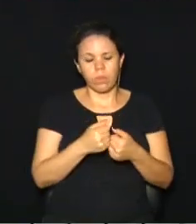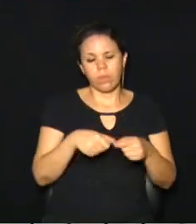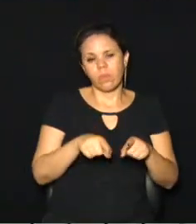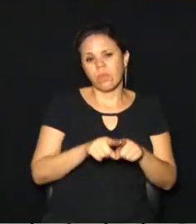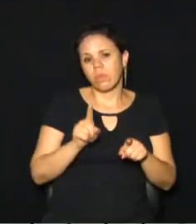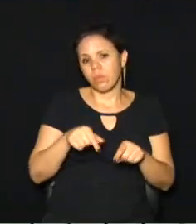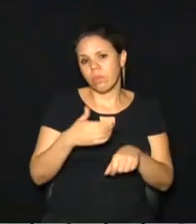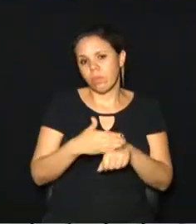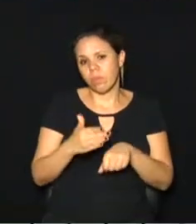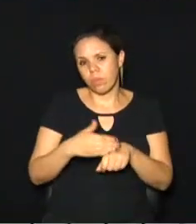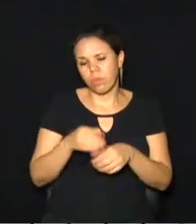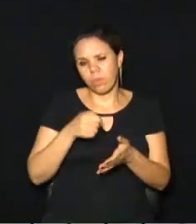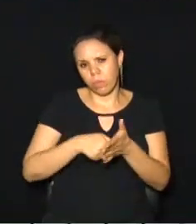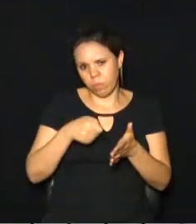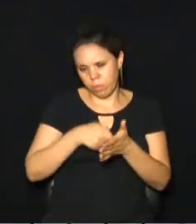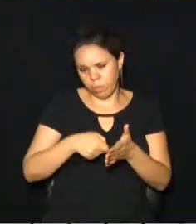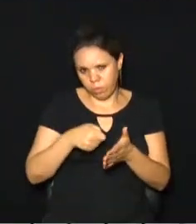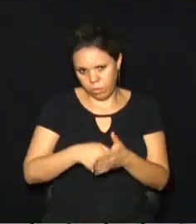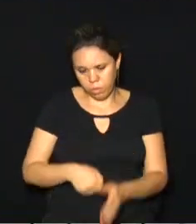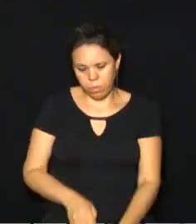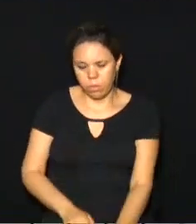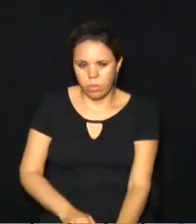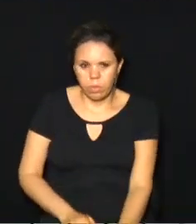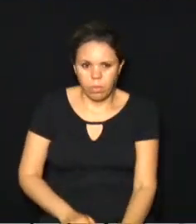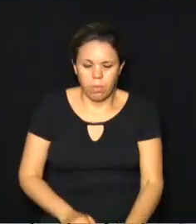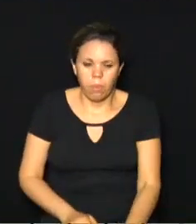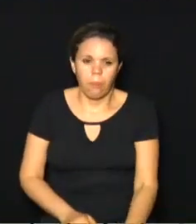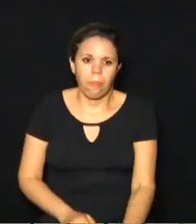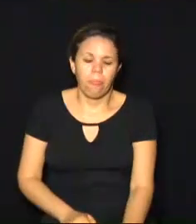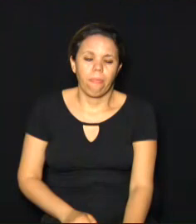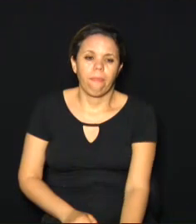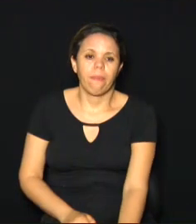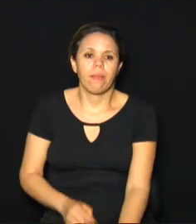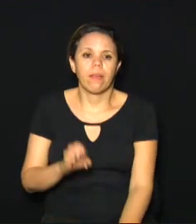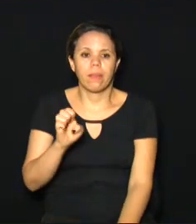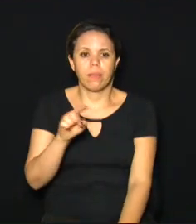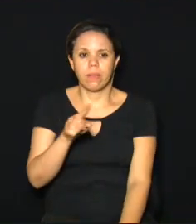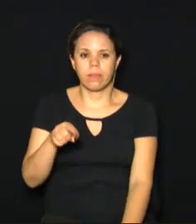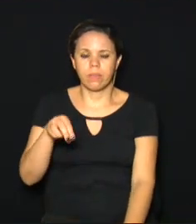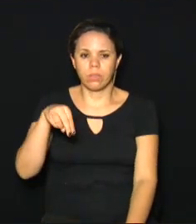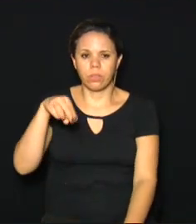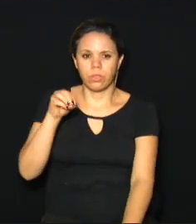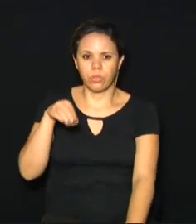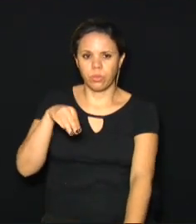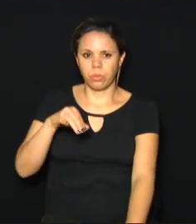é possível reivindicar a isonomia. Olha, a isonomia